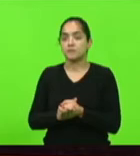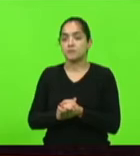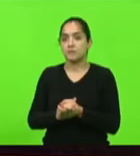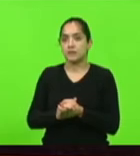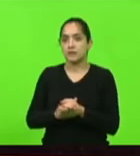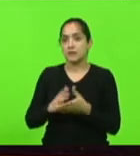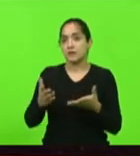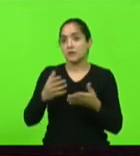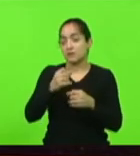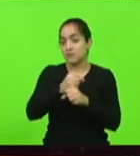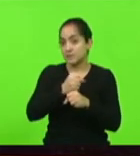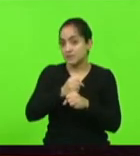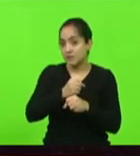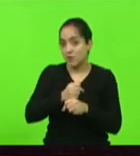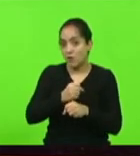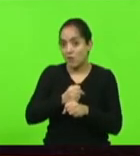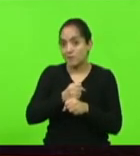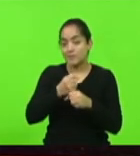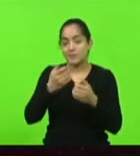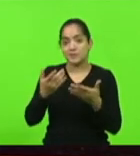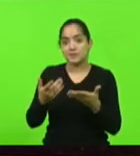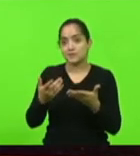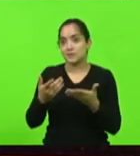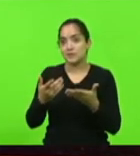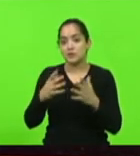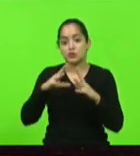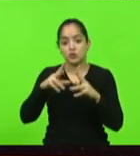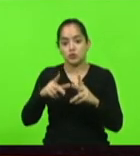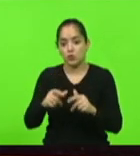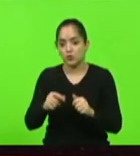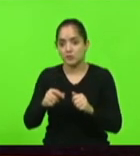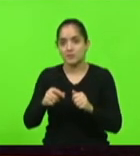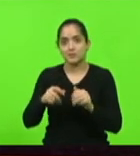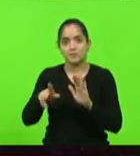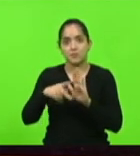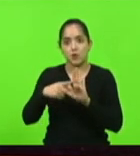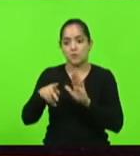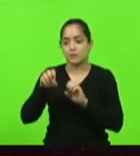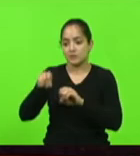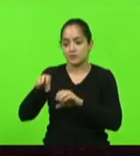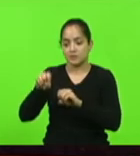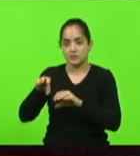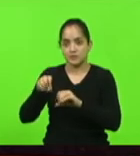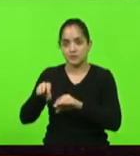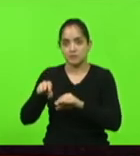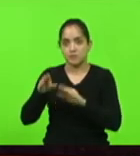fazer obras civis, todas as obras da educação, o foco tem que ser